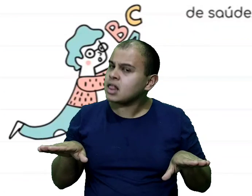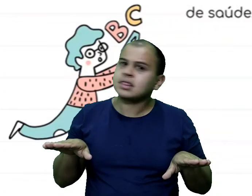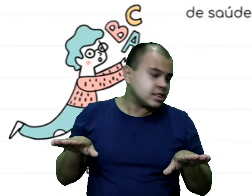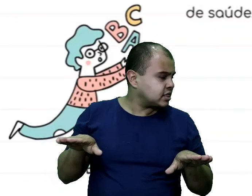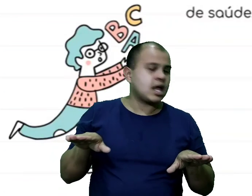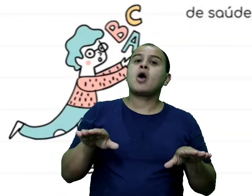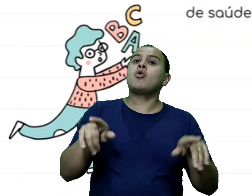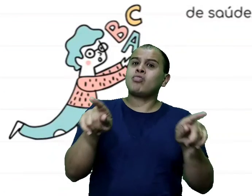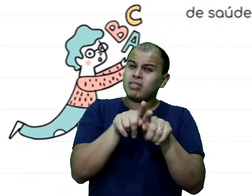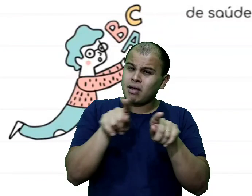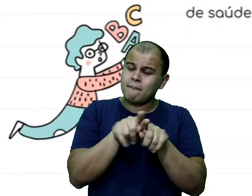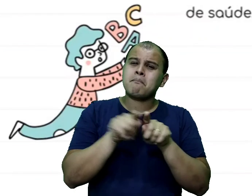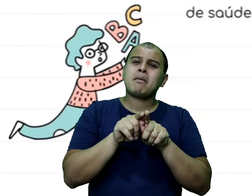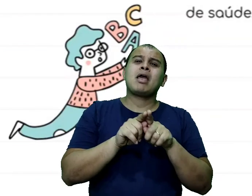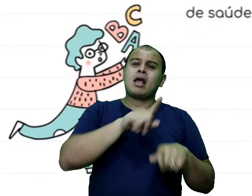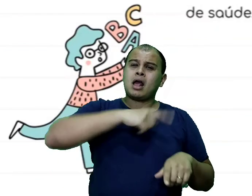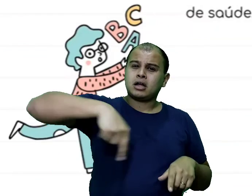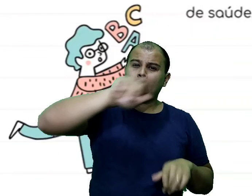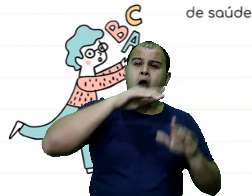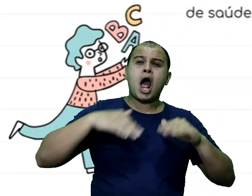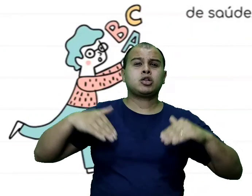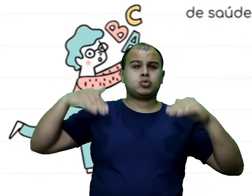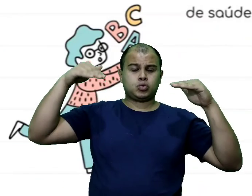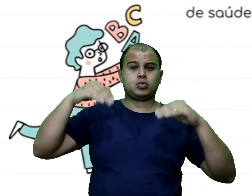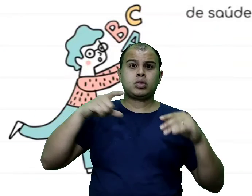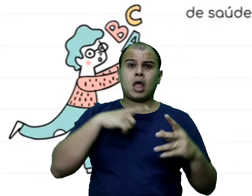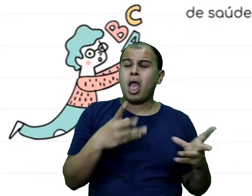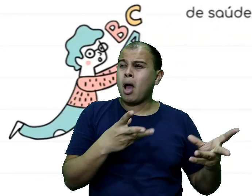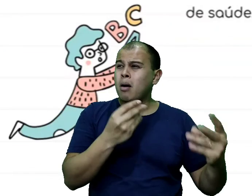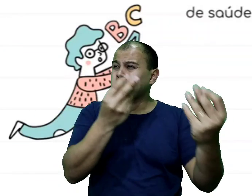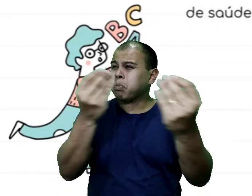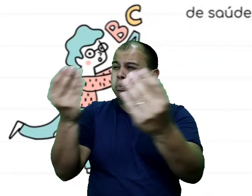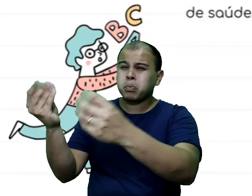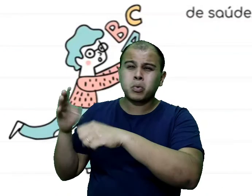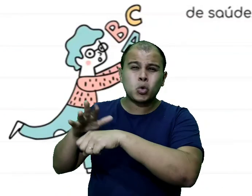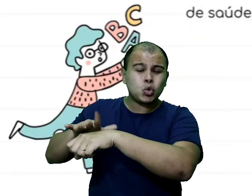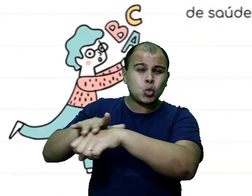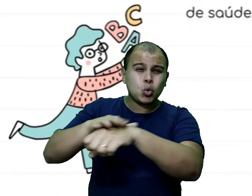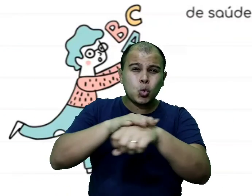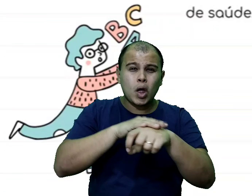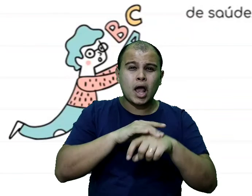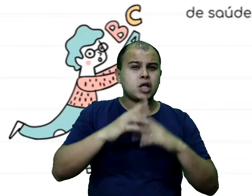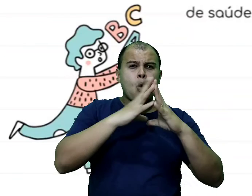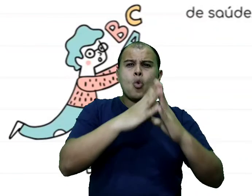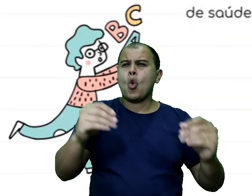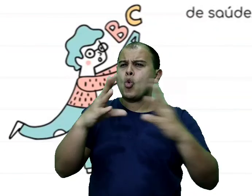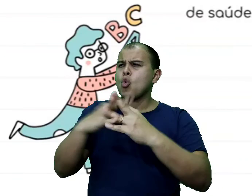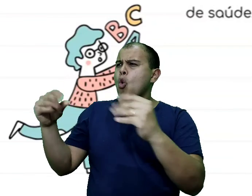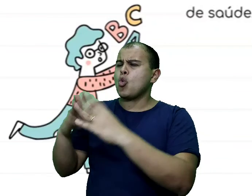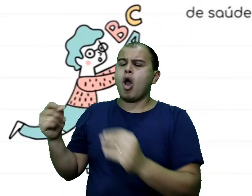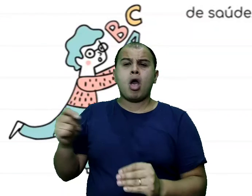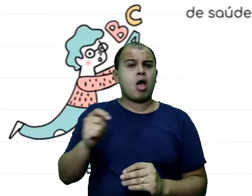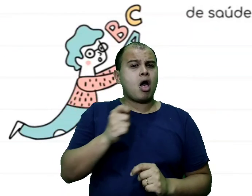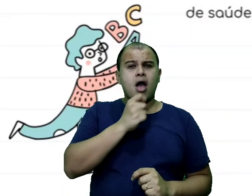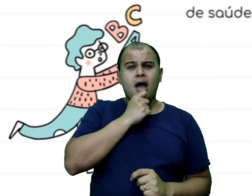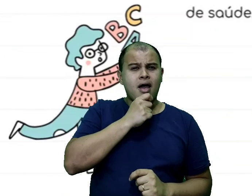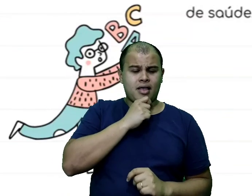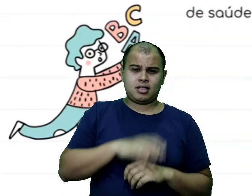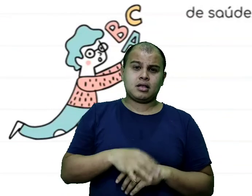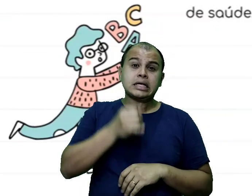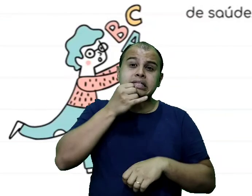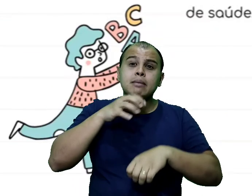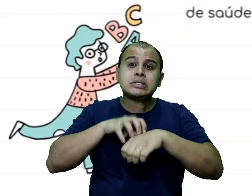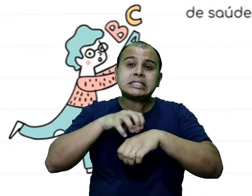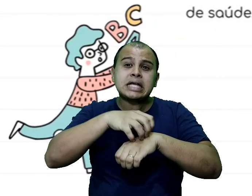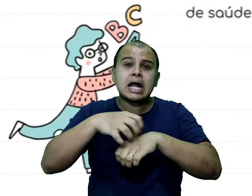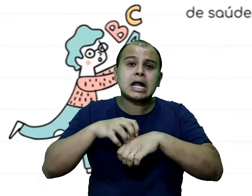Gripe, sarampo, meningite, essas doenças continuam aí, continuam se proliferando. Sarampo já tinha sido